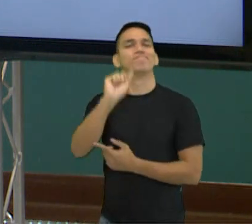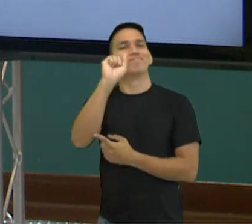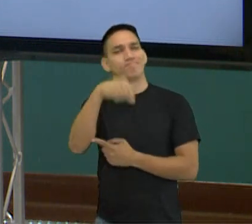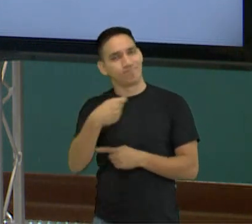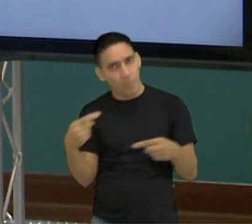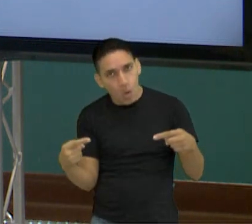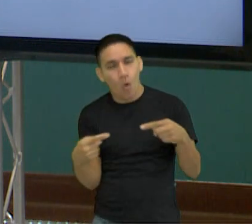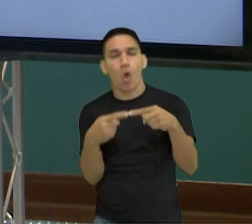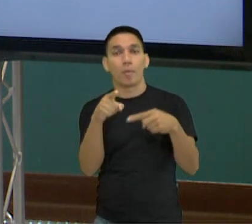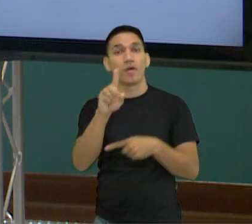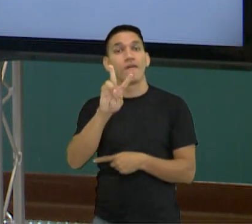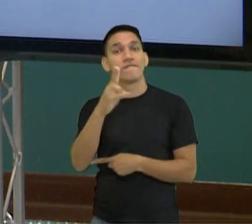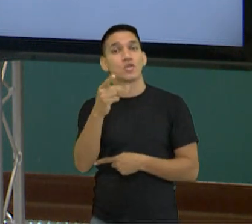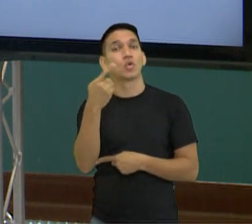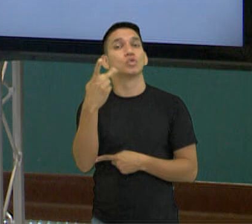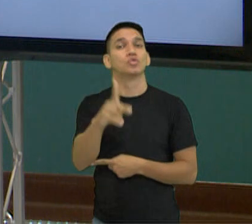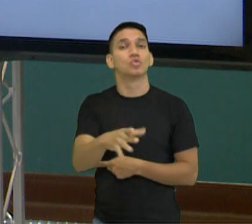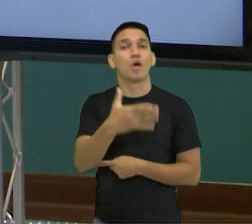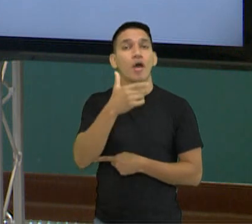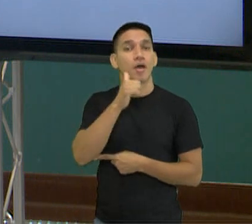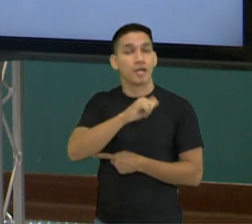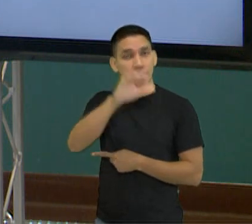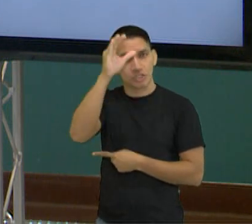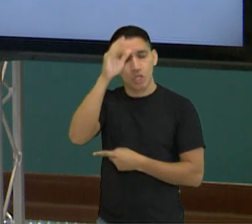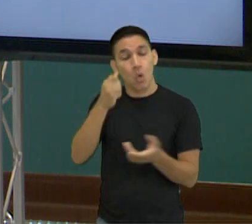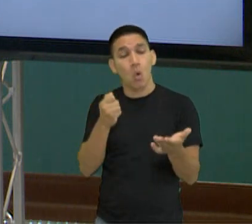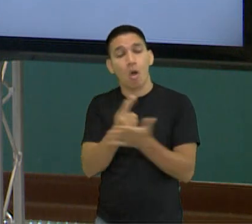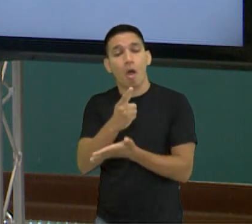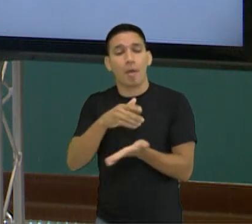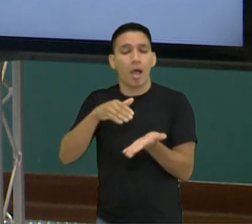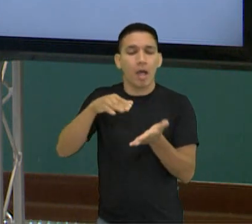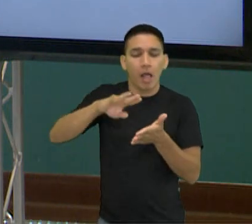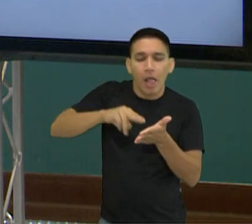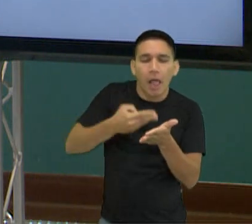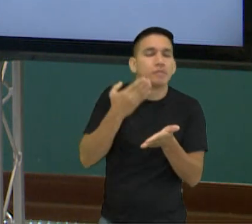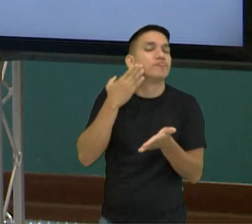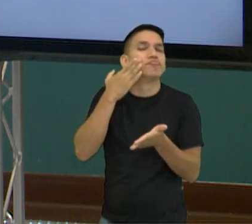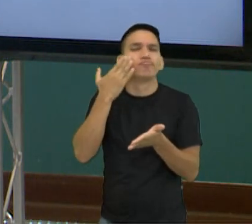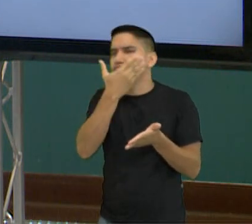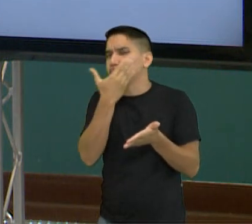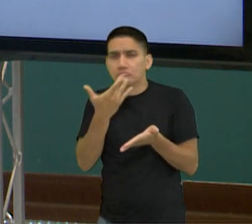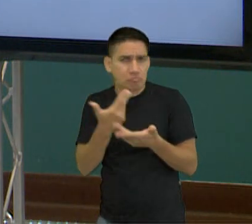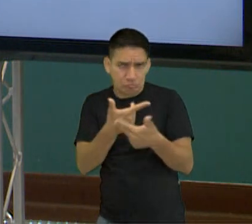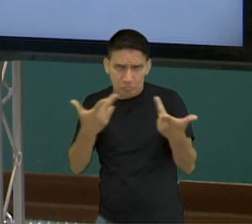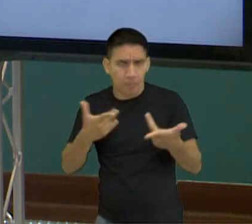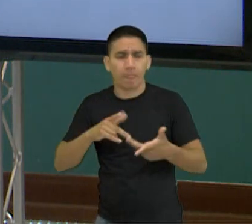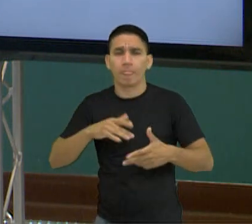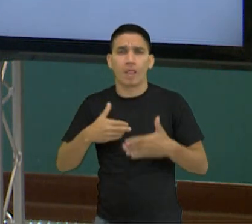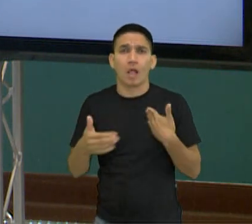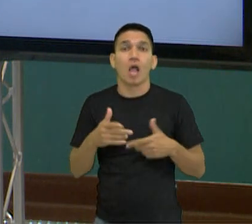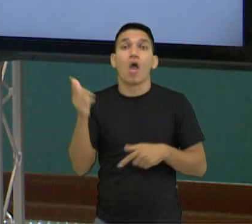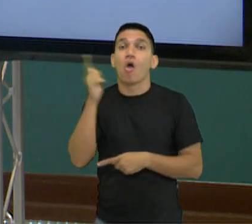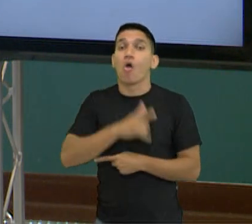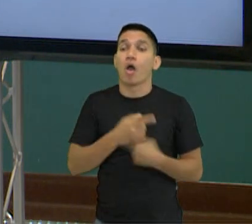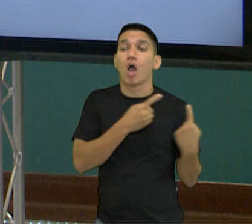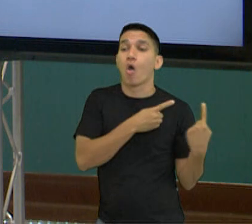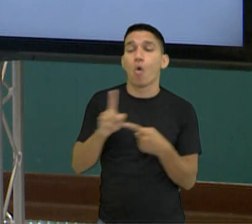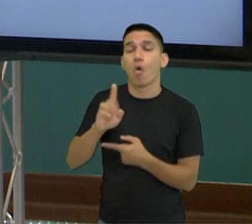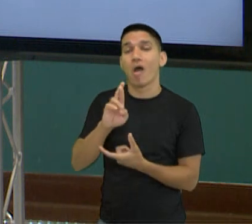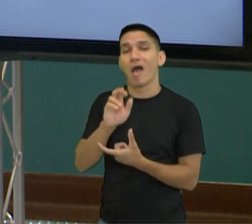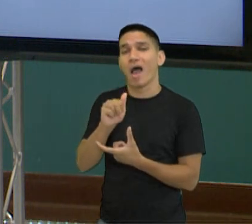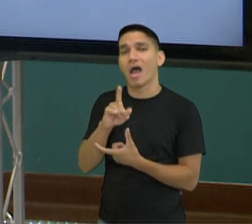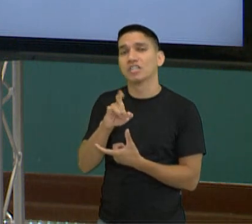Tem. Você já viu a sua tia comprando um creme lá, onde está especificado que combate radicais